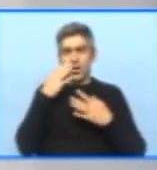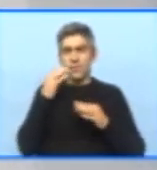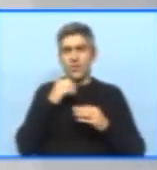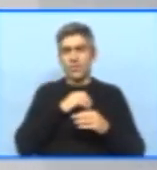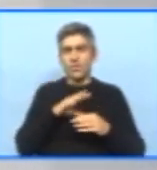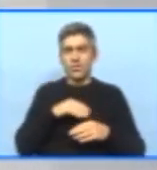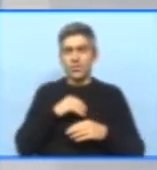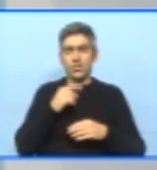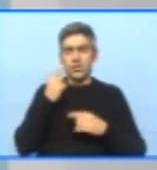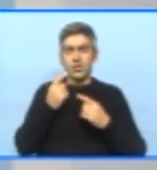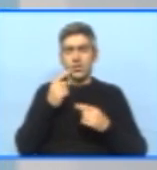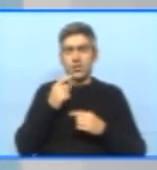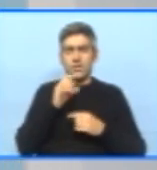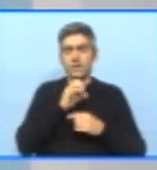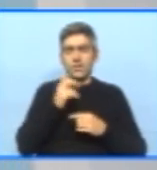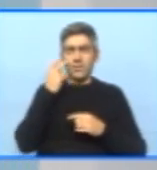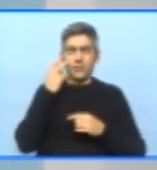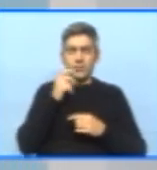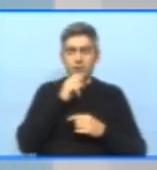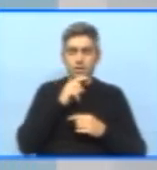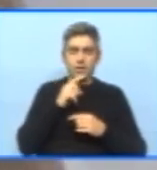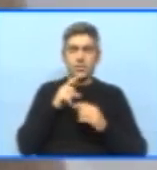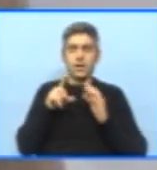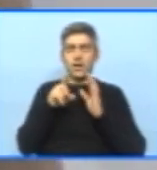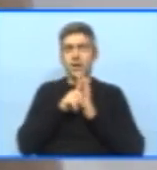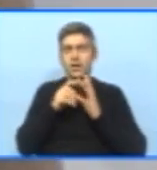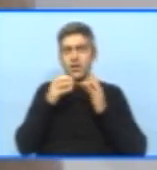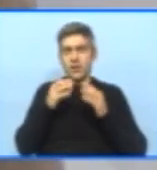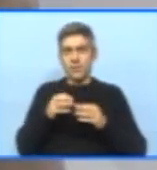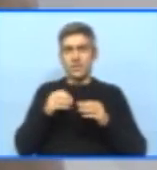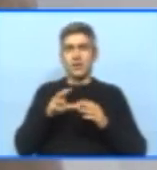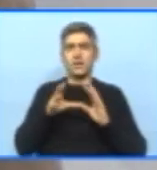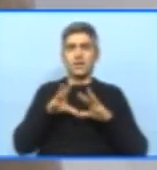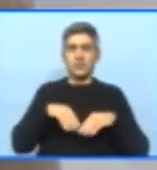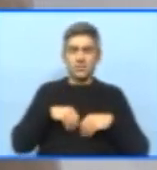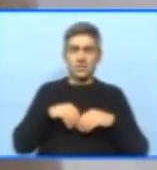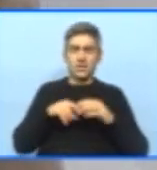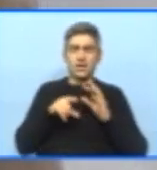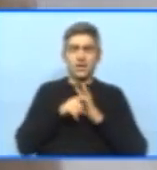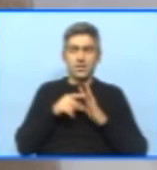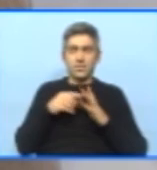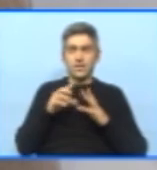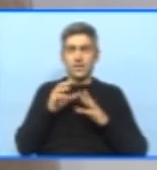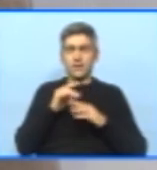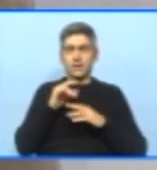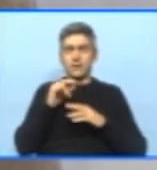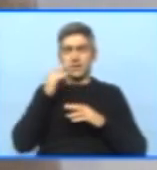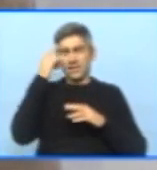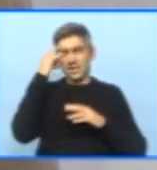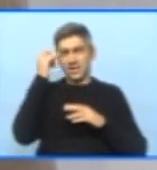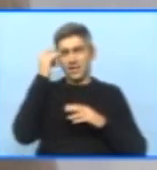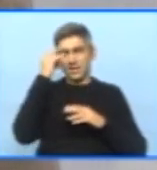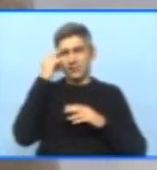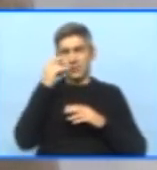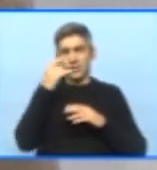a determinadas formas de vida que podem ser legalmente aceitáveis, do ponto de vista legal, mas que são imorais. E nós devemos fazer